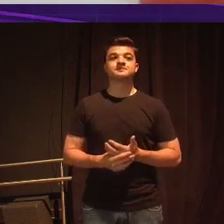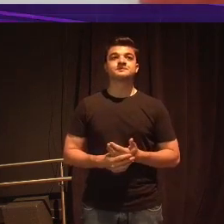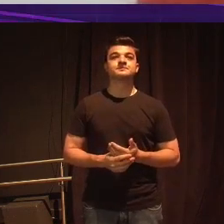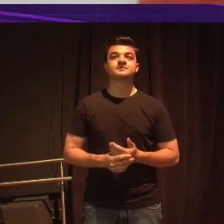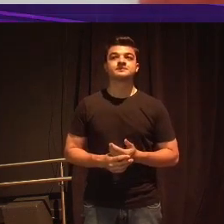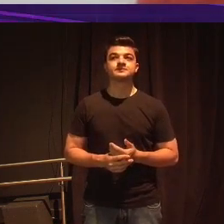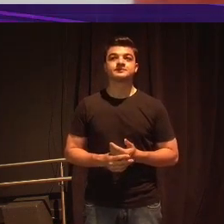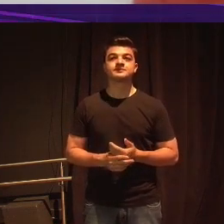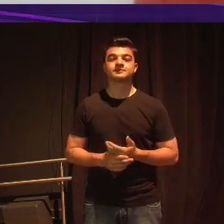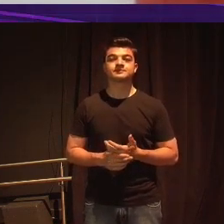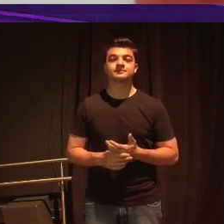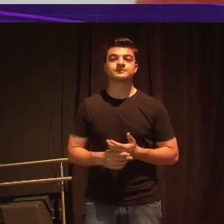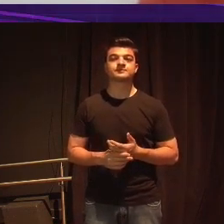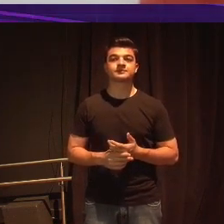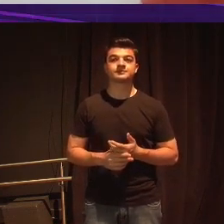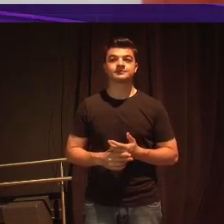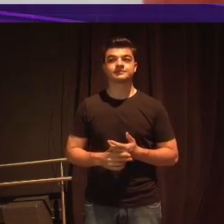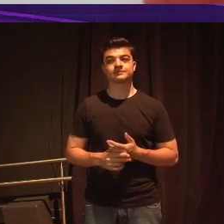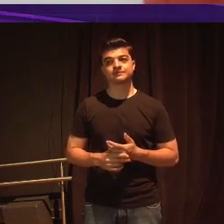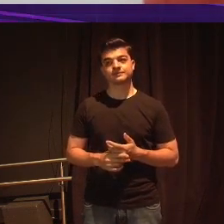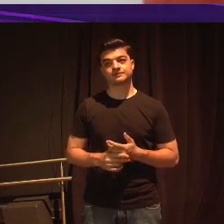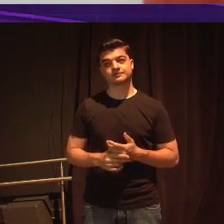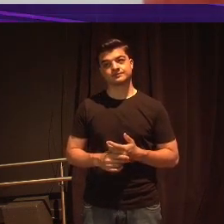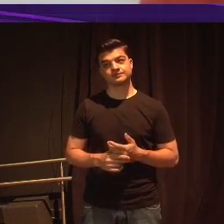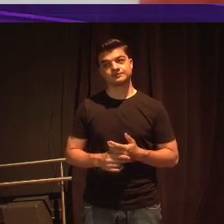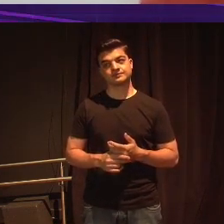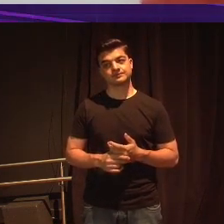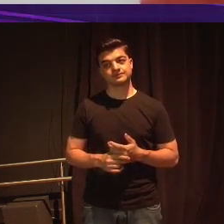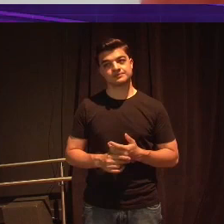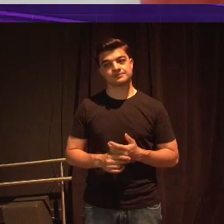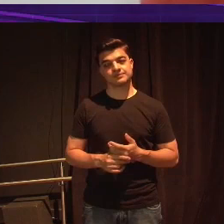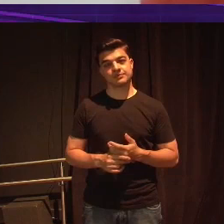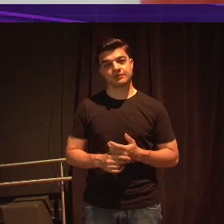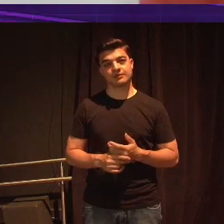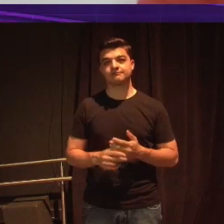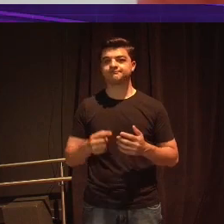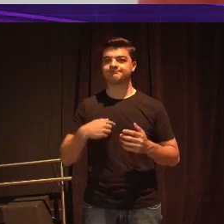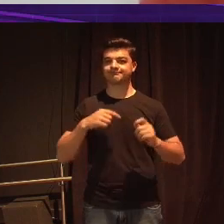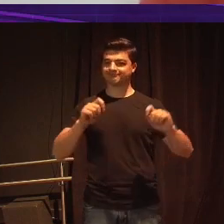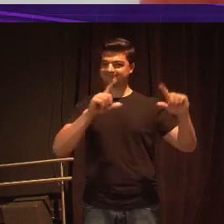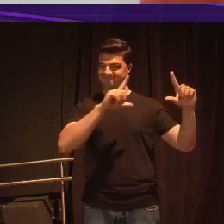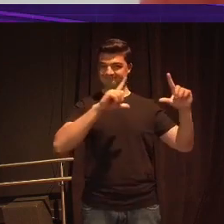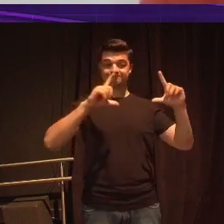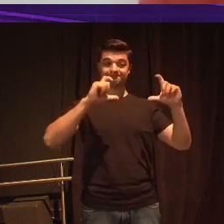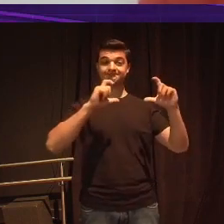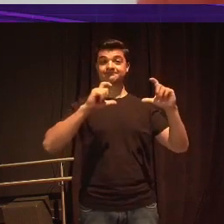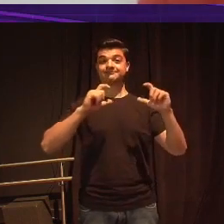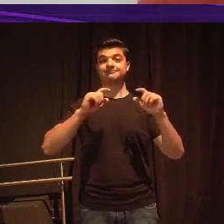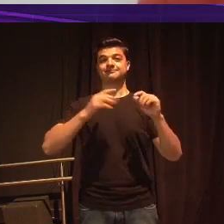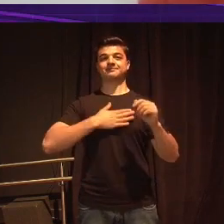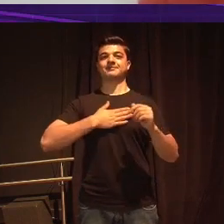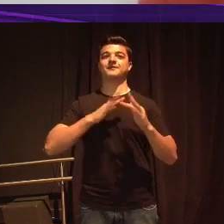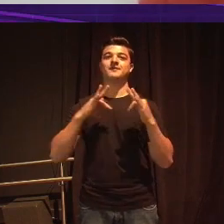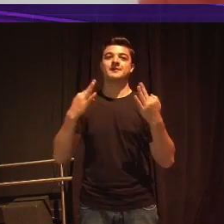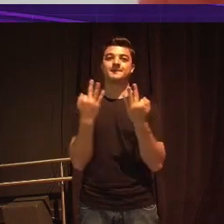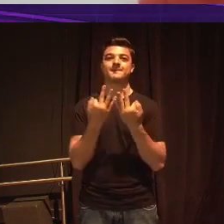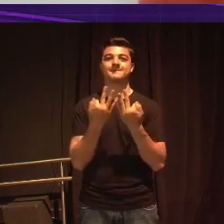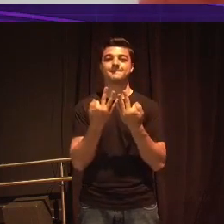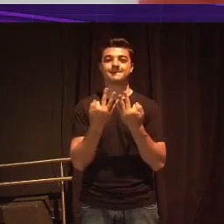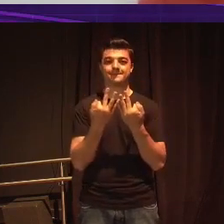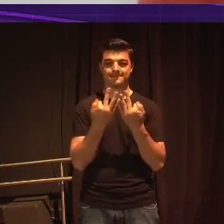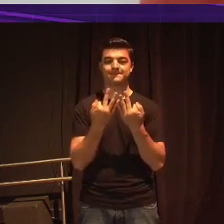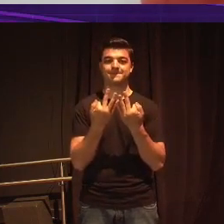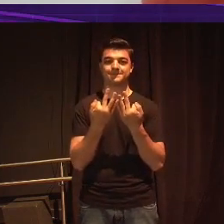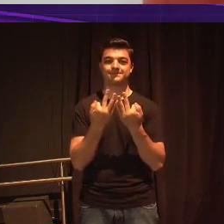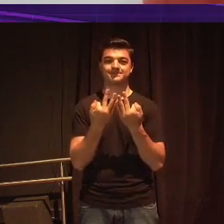Bom, começo aqui com um slide com a foto da minha família, né? Então,